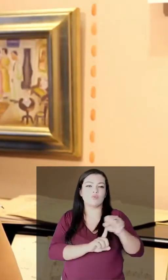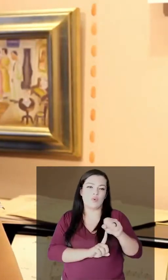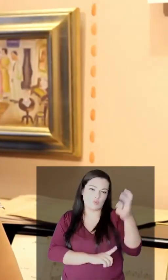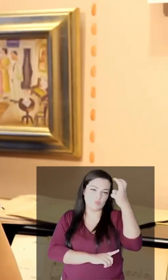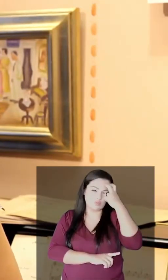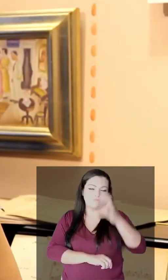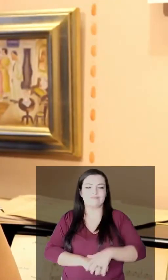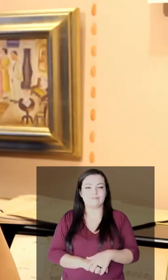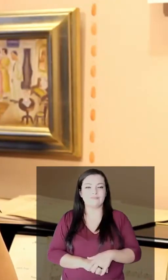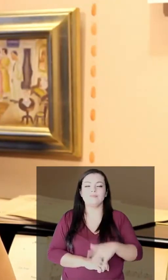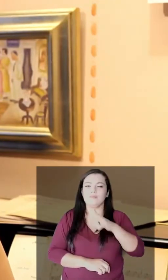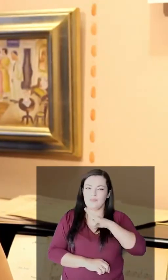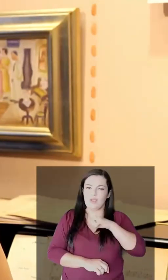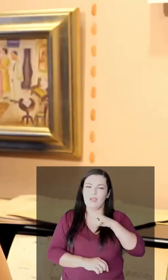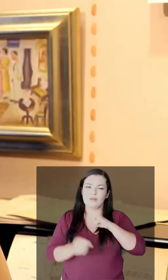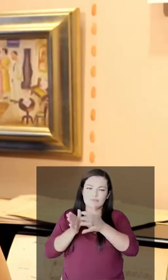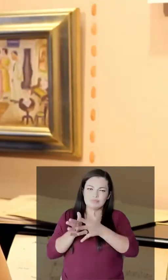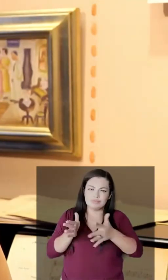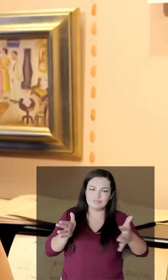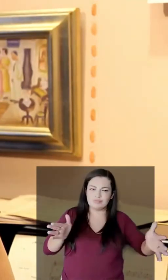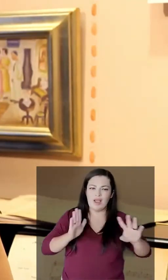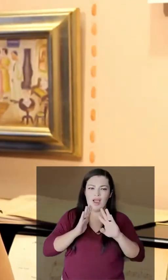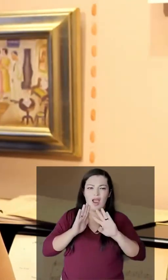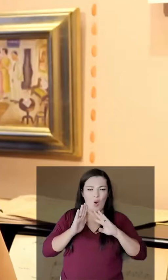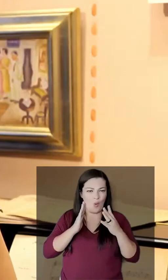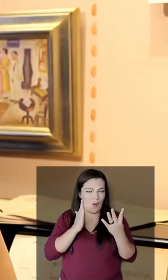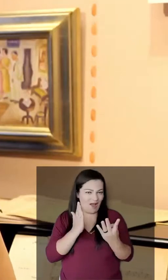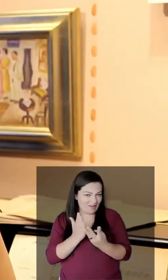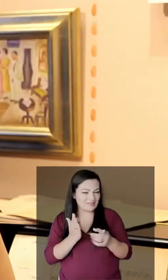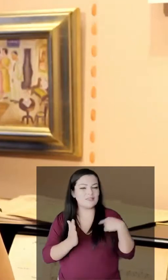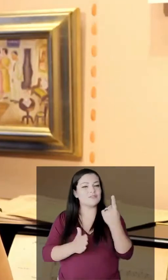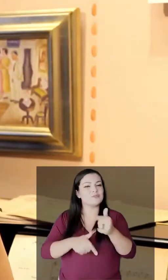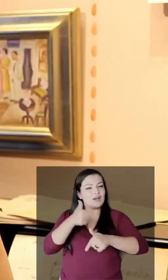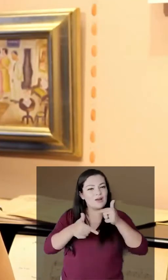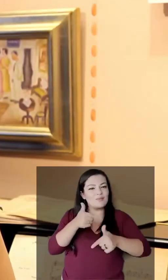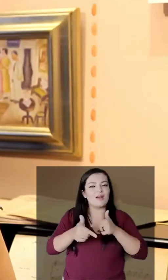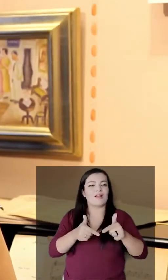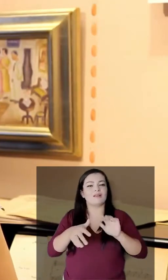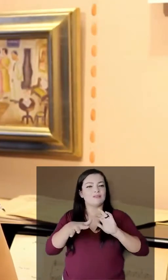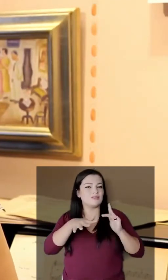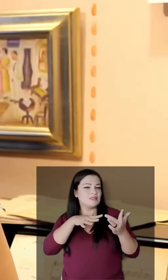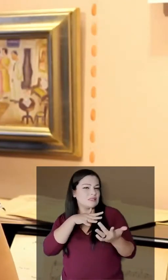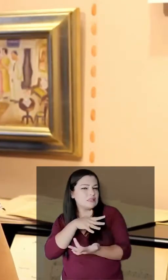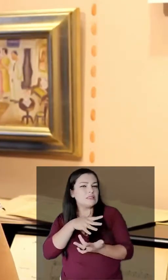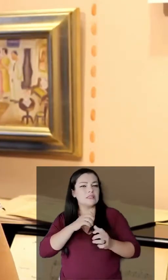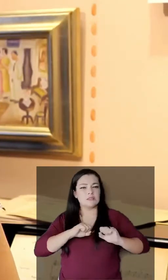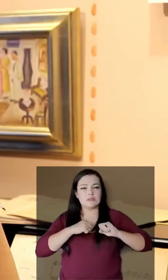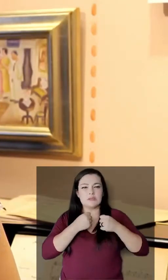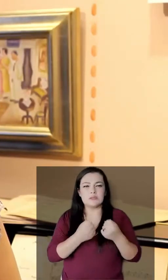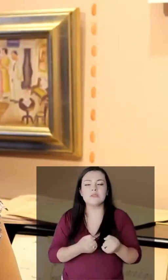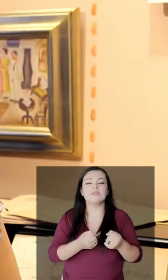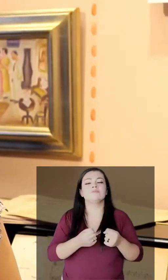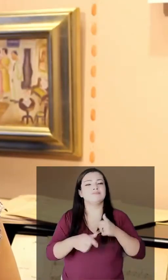disse, também temos, desde o começo da quarentena, trabalhado por meio das mídias sociais dos